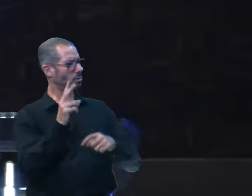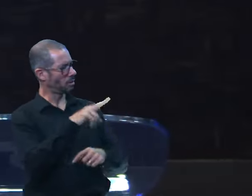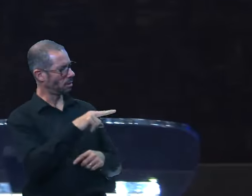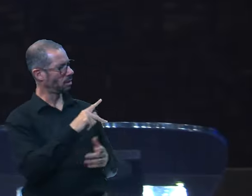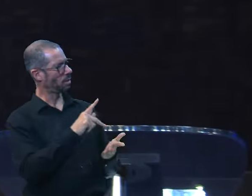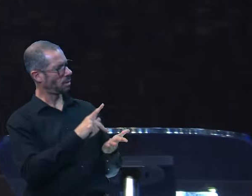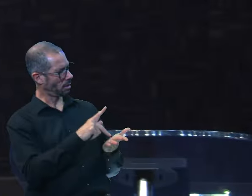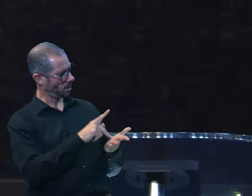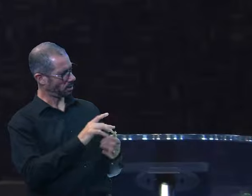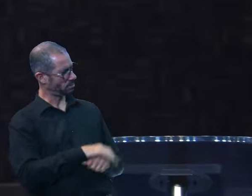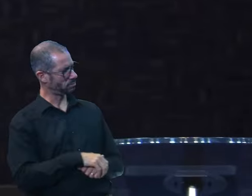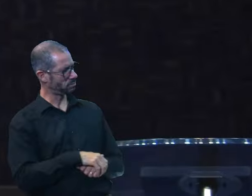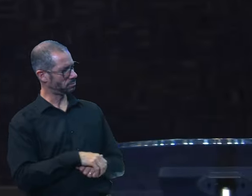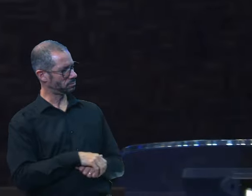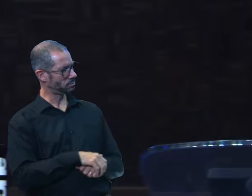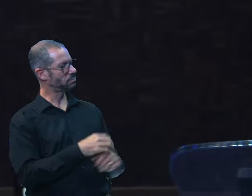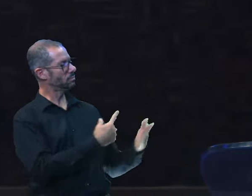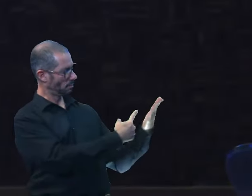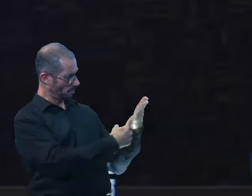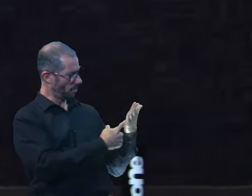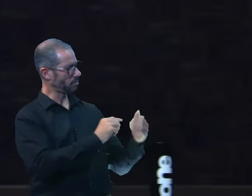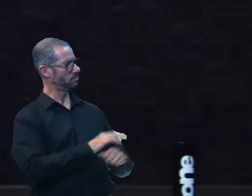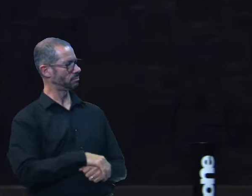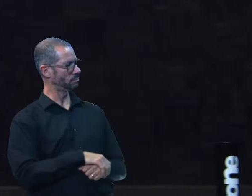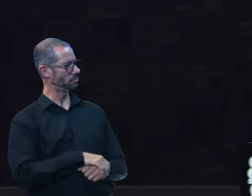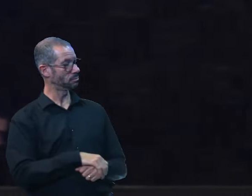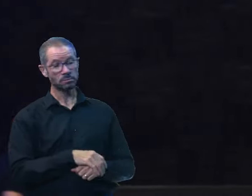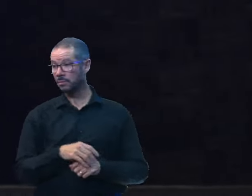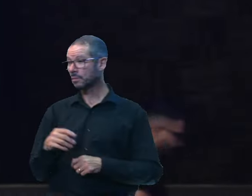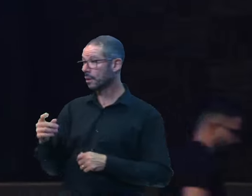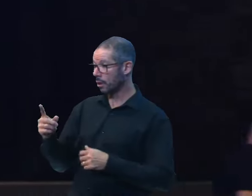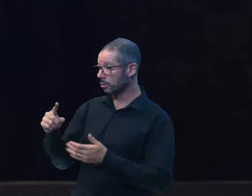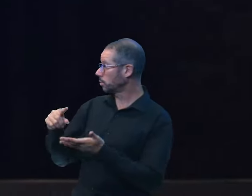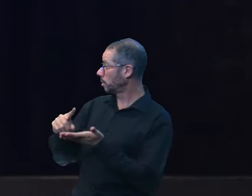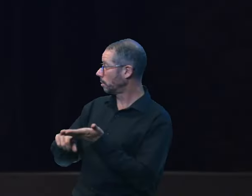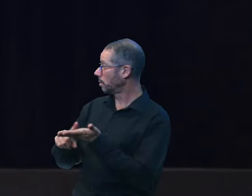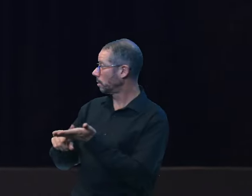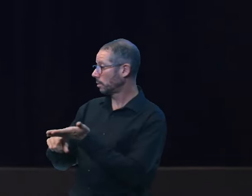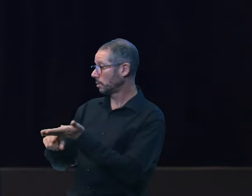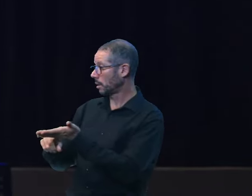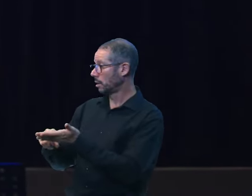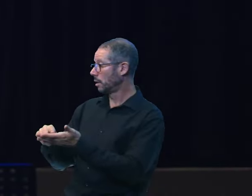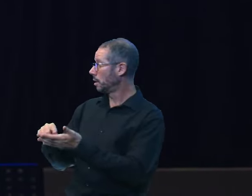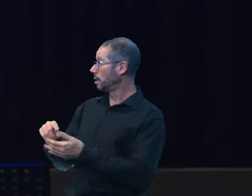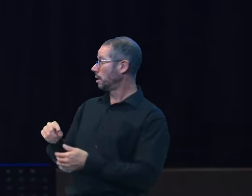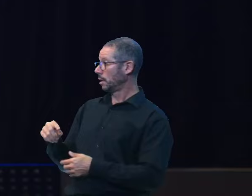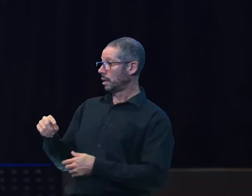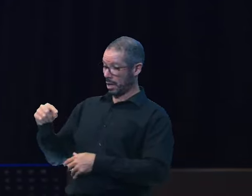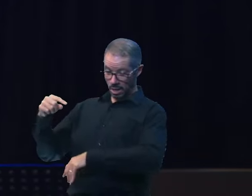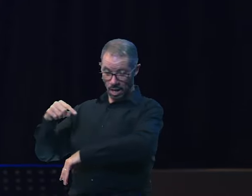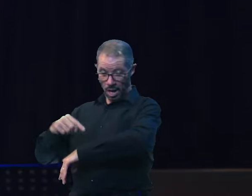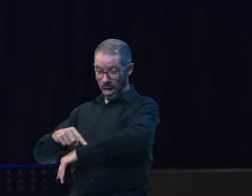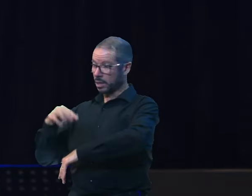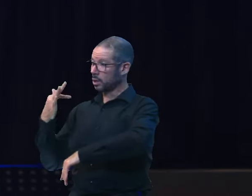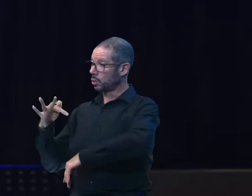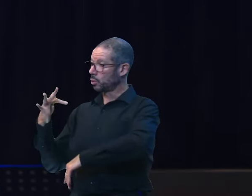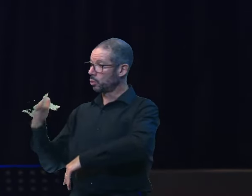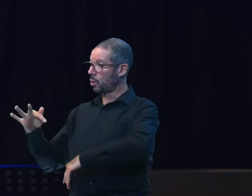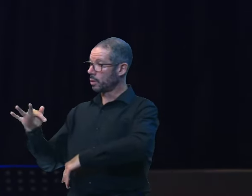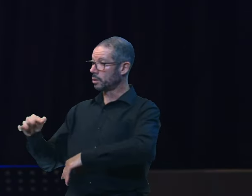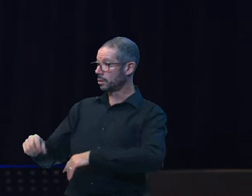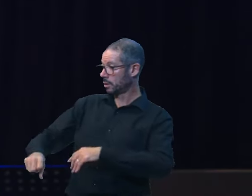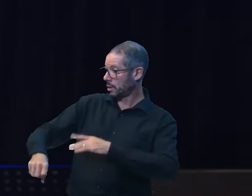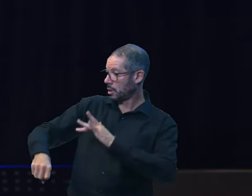mesmo? Me mostra. Ó, doutor, olha, eu encosto aqui, dói. Encosto